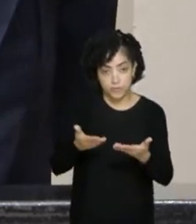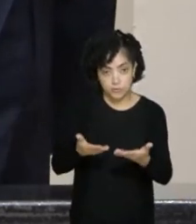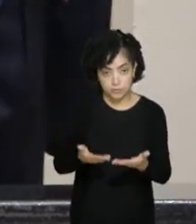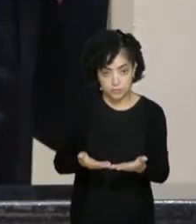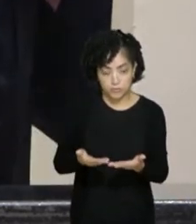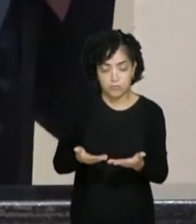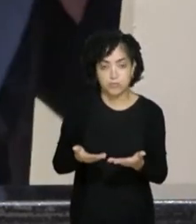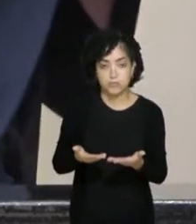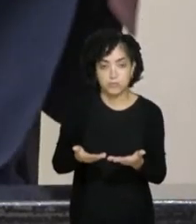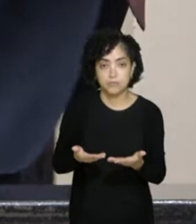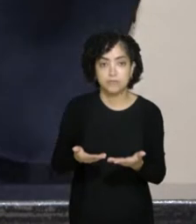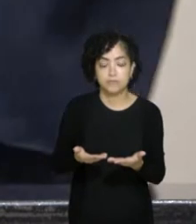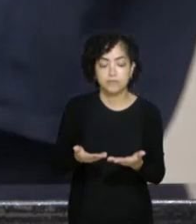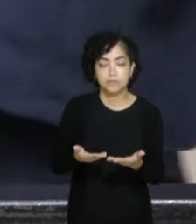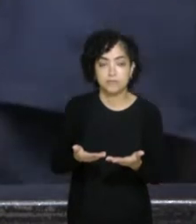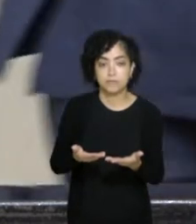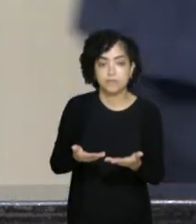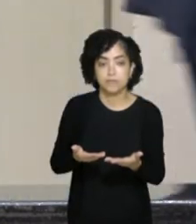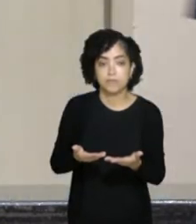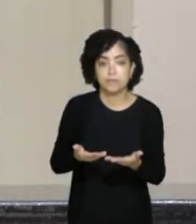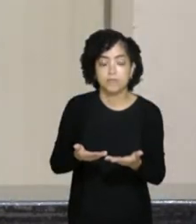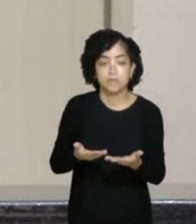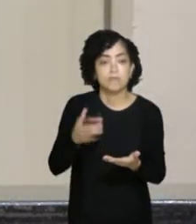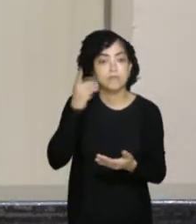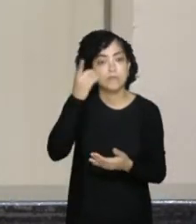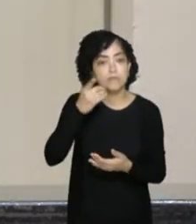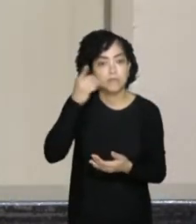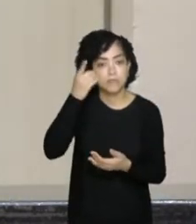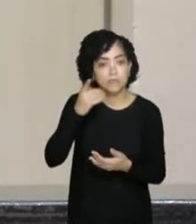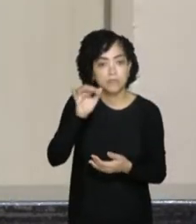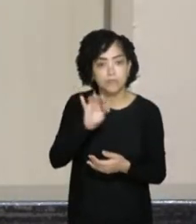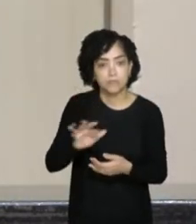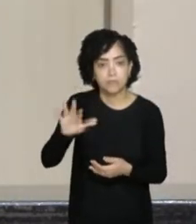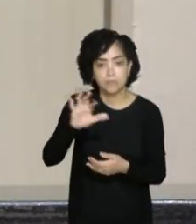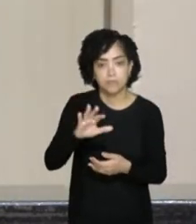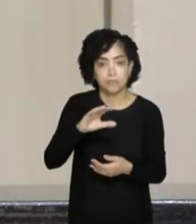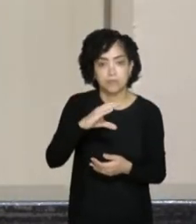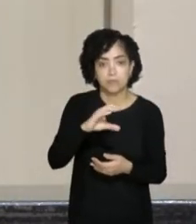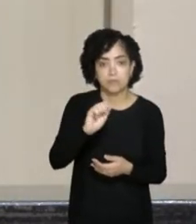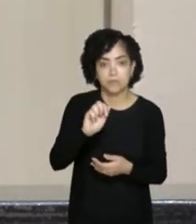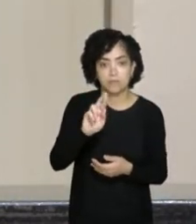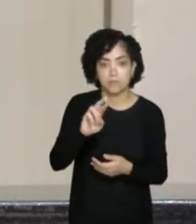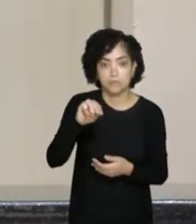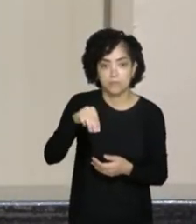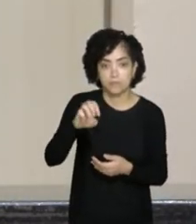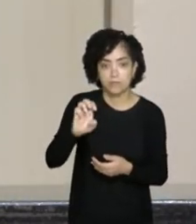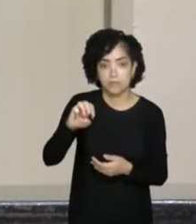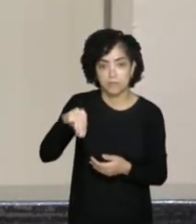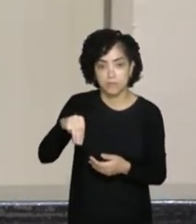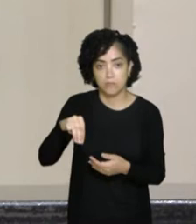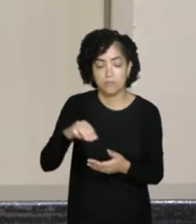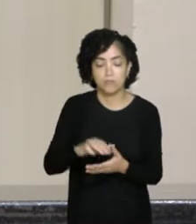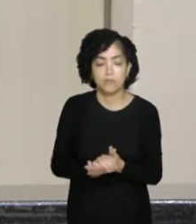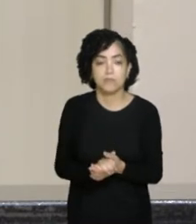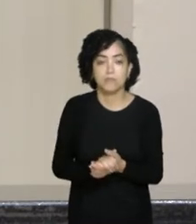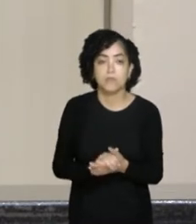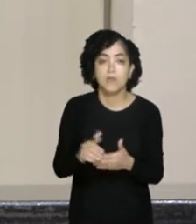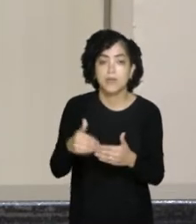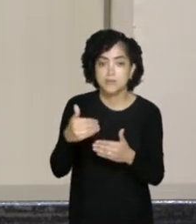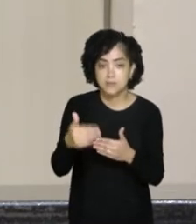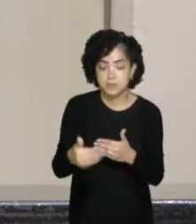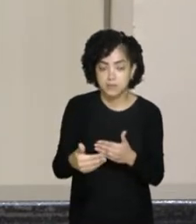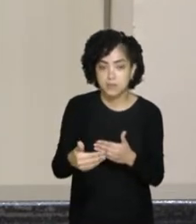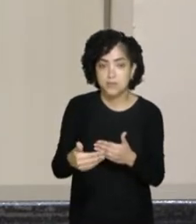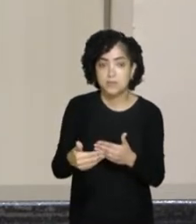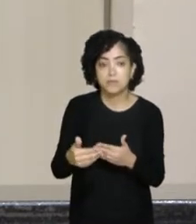palavra a excelentíssima senhora deputada federal Carmen Zanotto. Em seguida, o senhor presidente fez